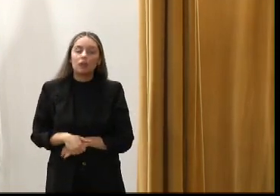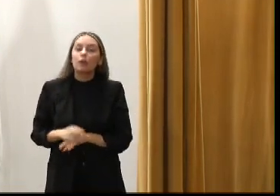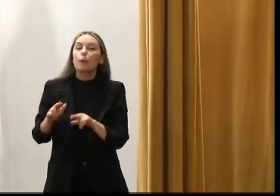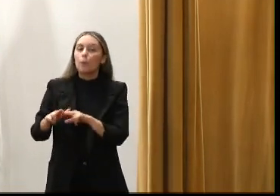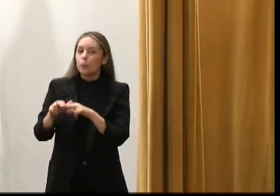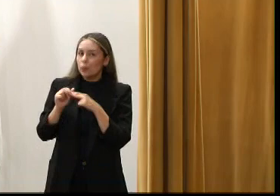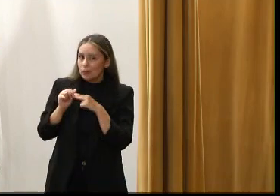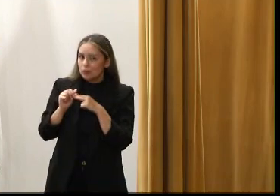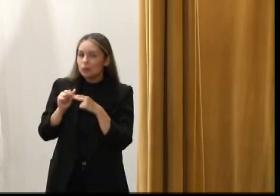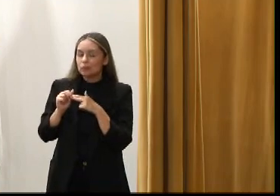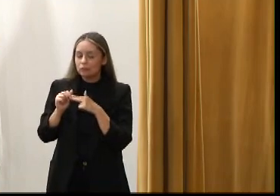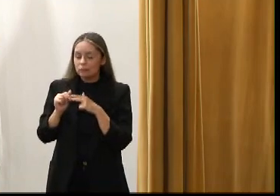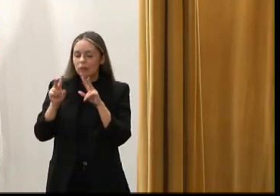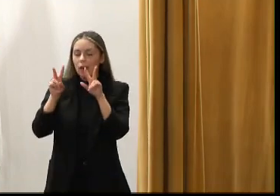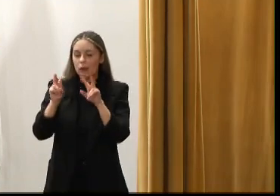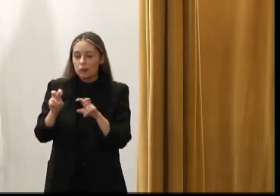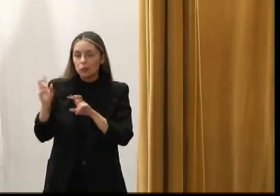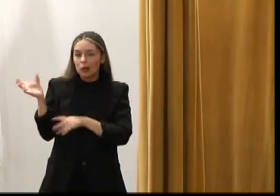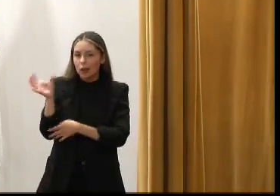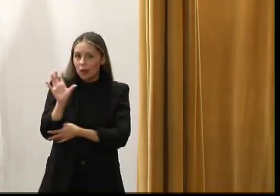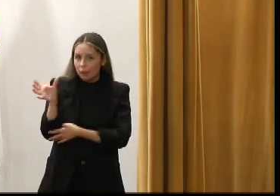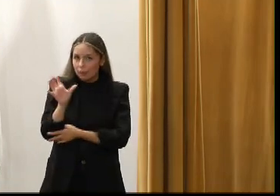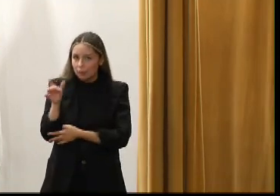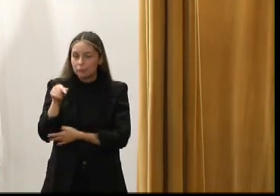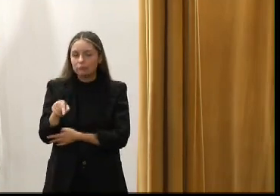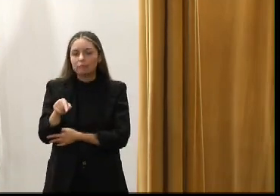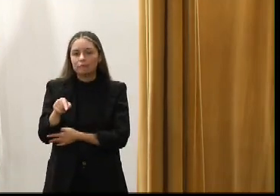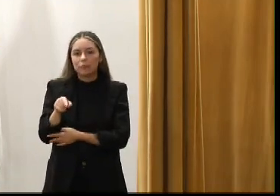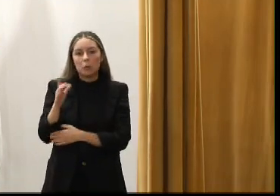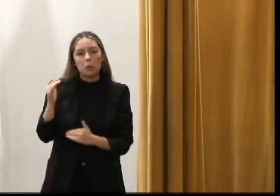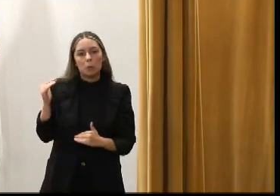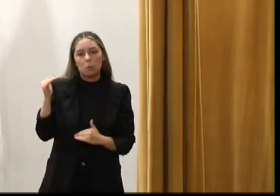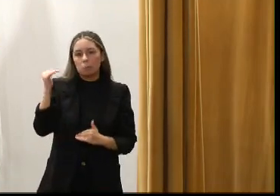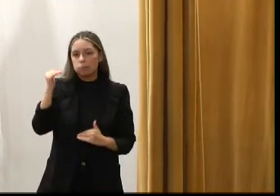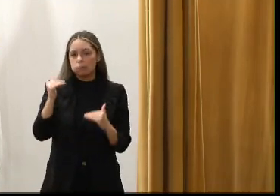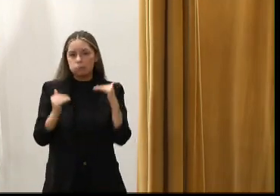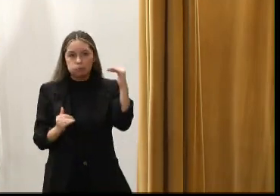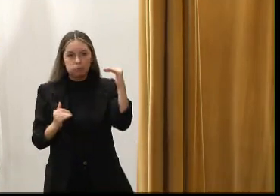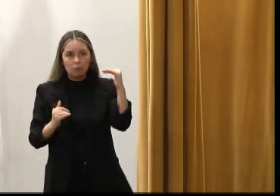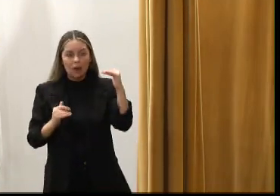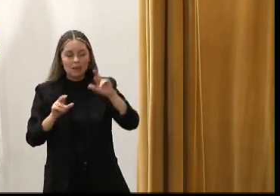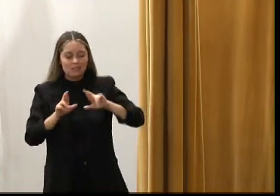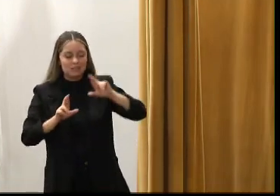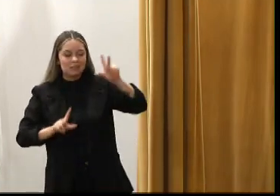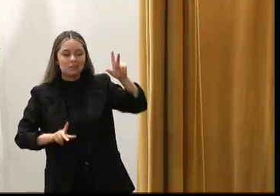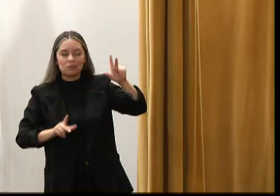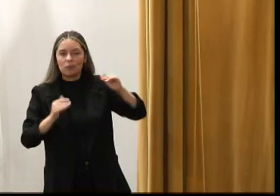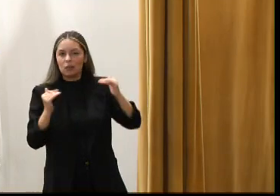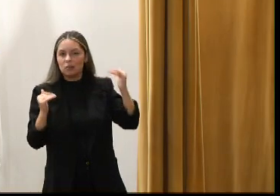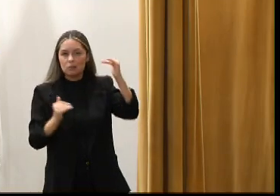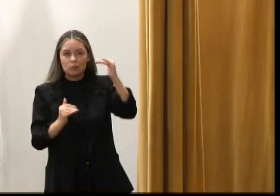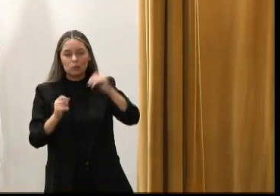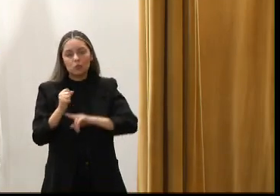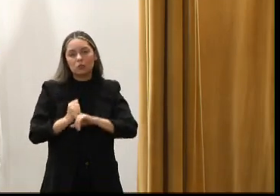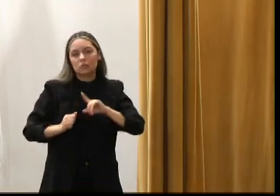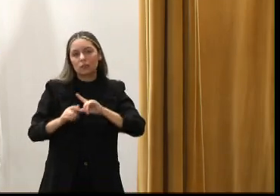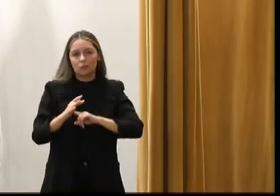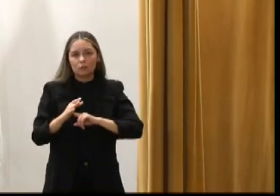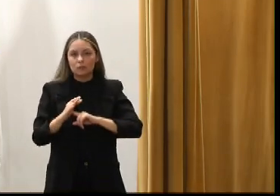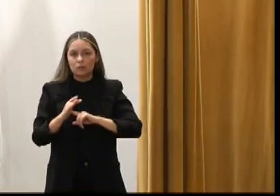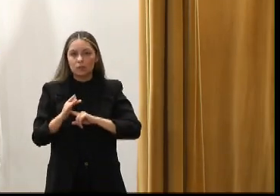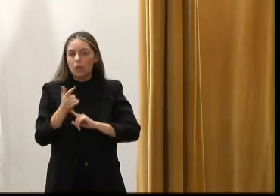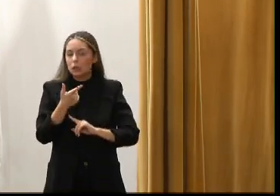Portanto, a questão climática exacerba desigualdades sociais.